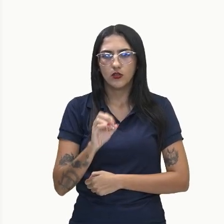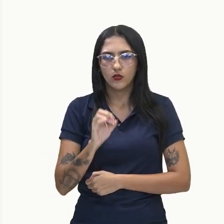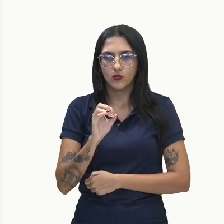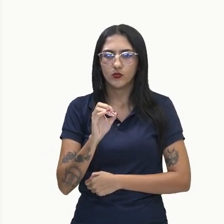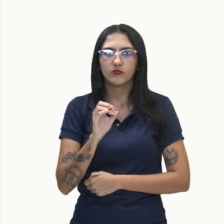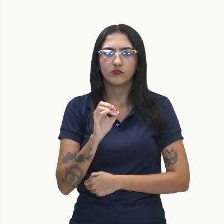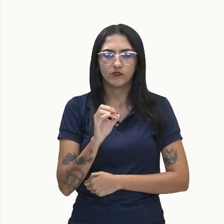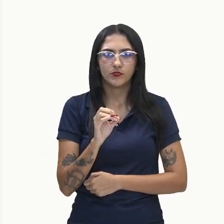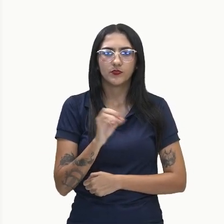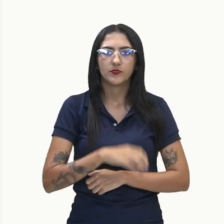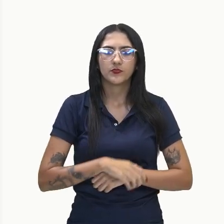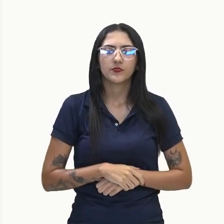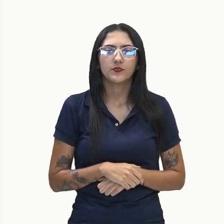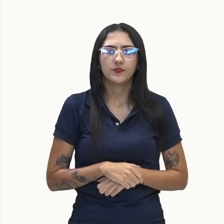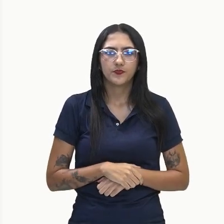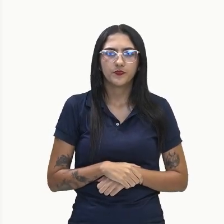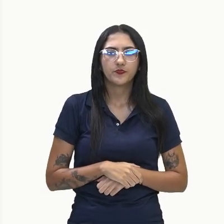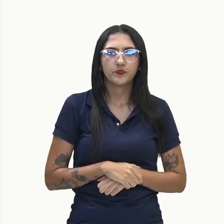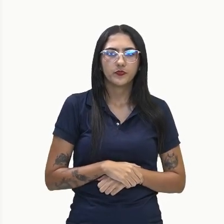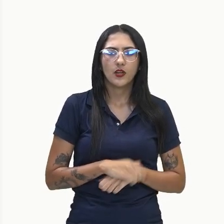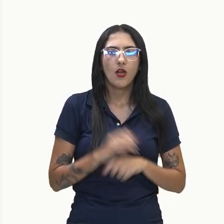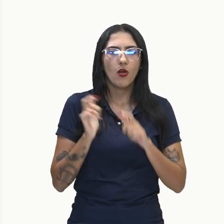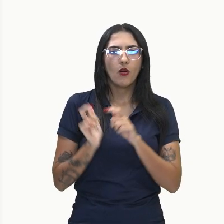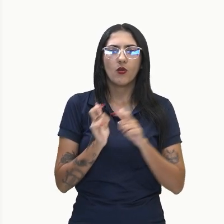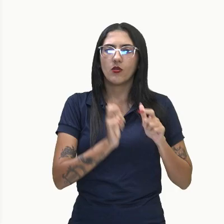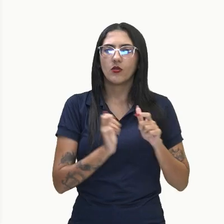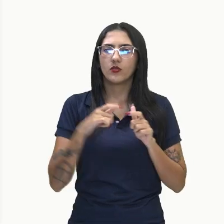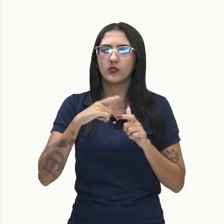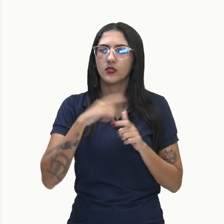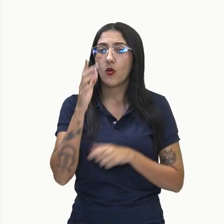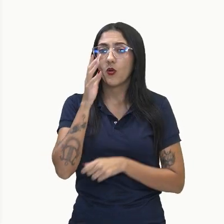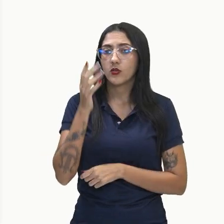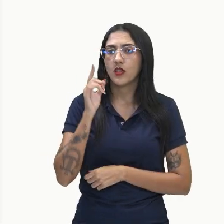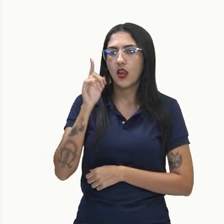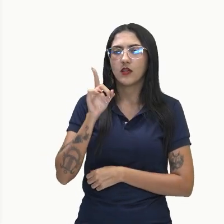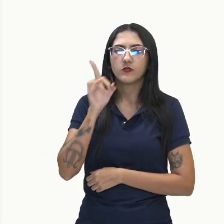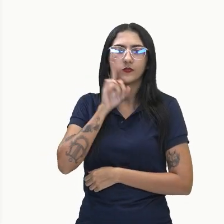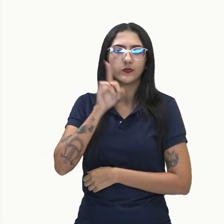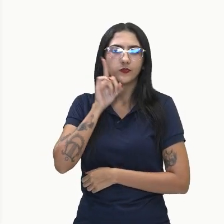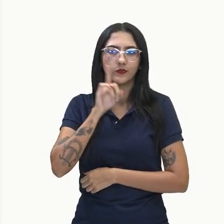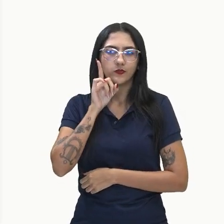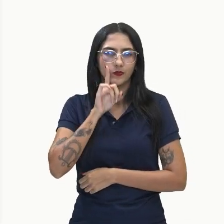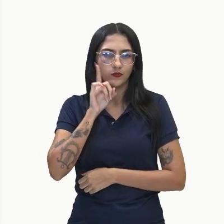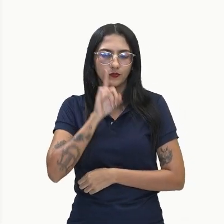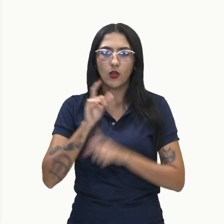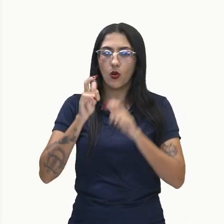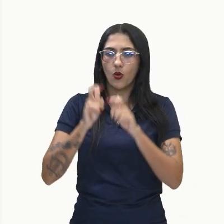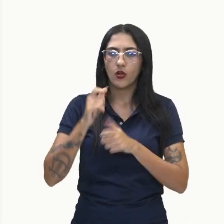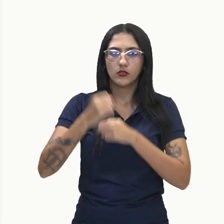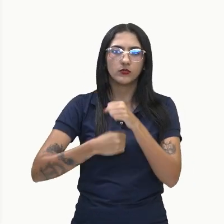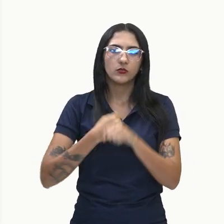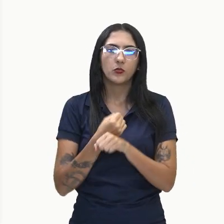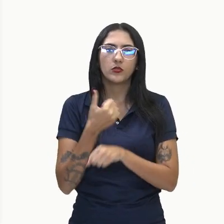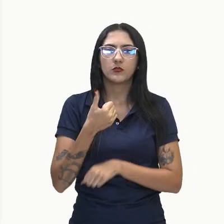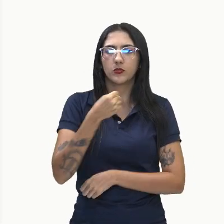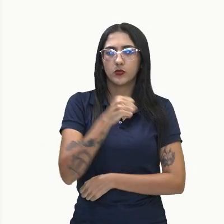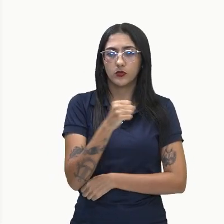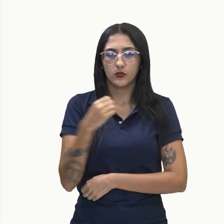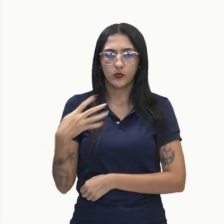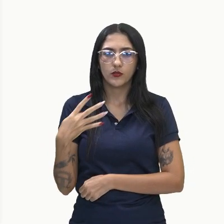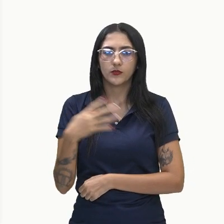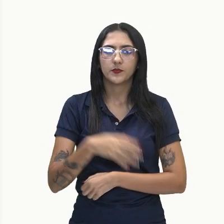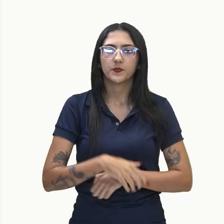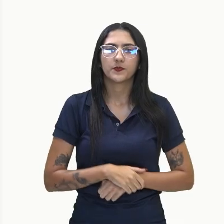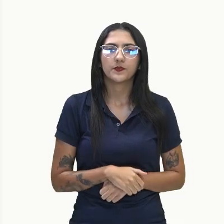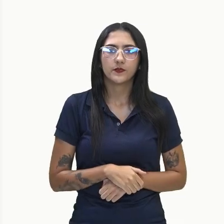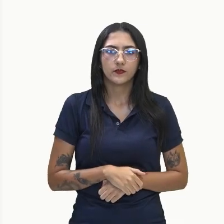Conferência Internacional do Meridiano, que aconteceu, olha, em Washington, nos Estados Unidos, em 1884. E aí